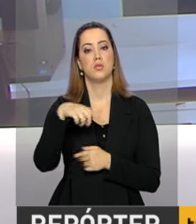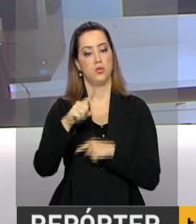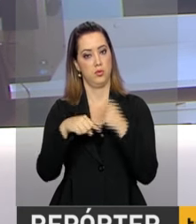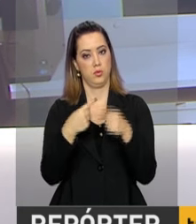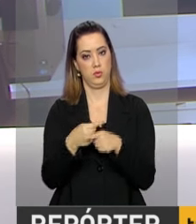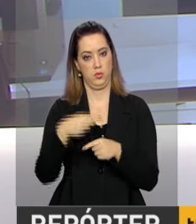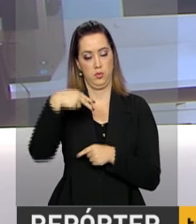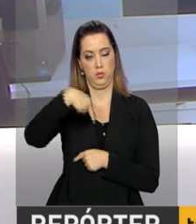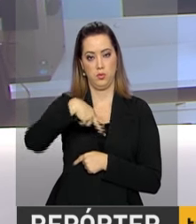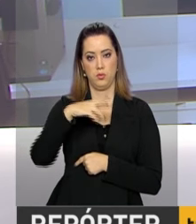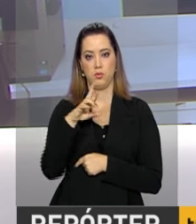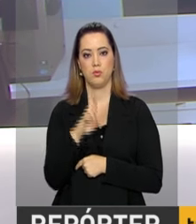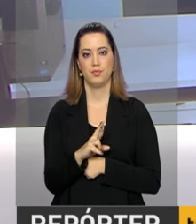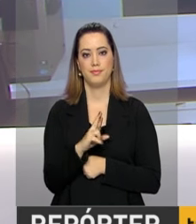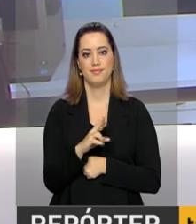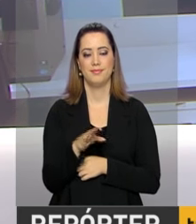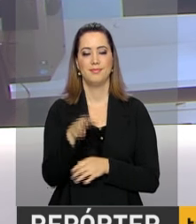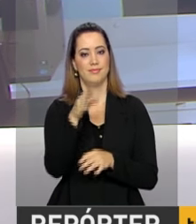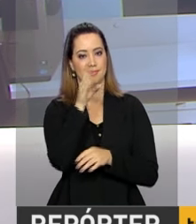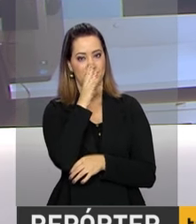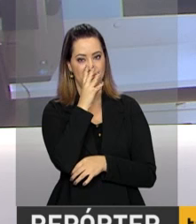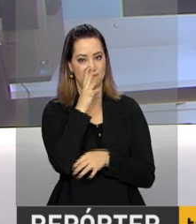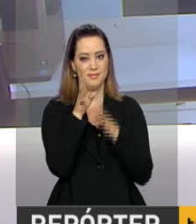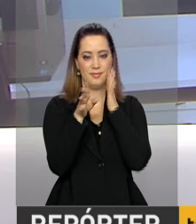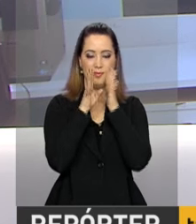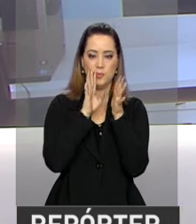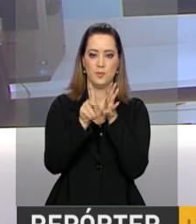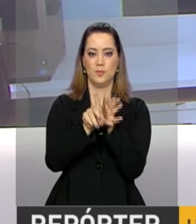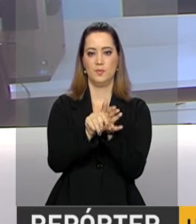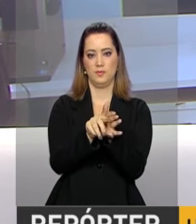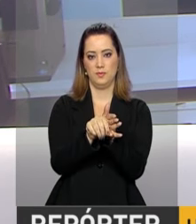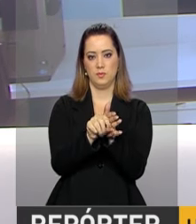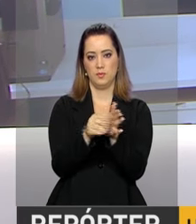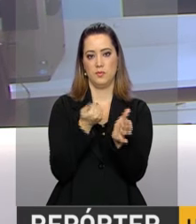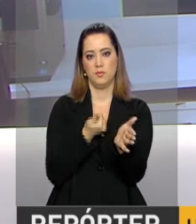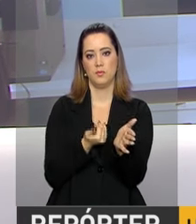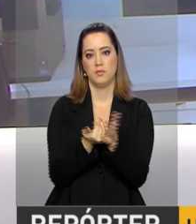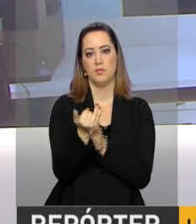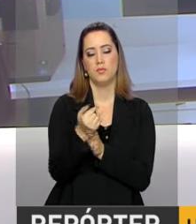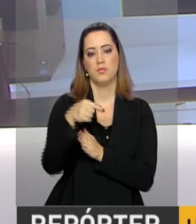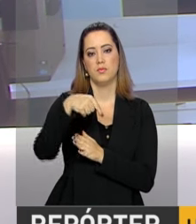próxima edição do Repórter NBR. Acompanhe também as novidades em nossas redes